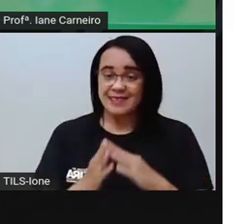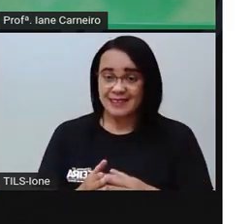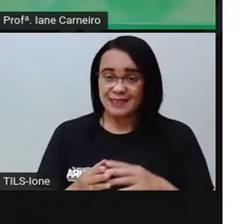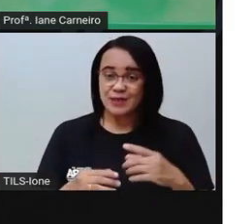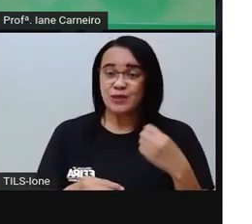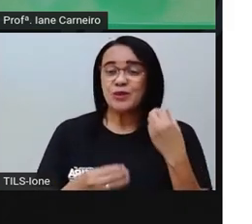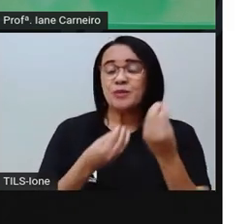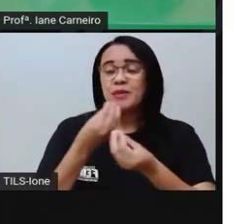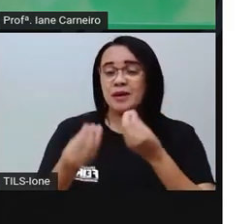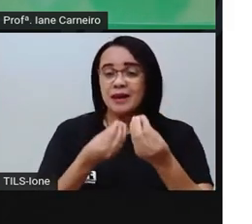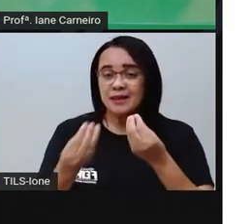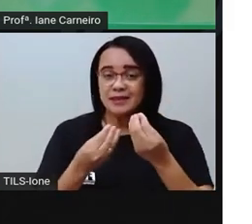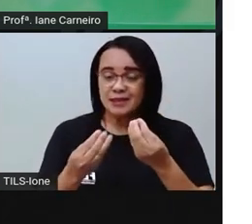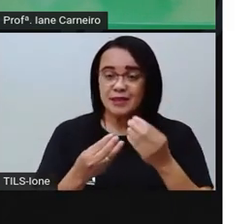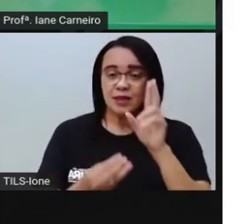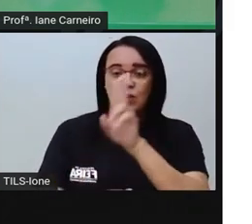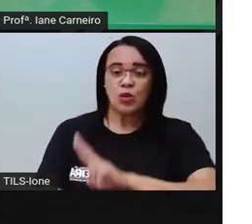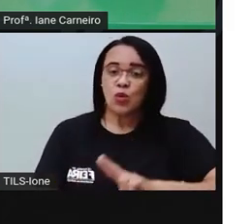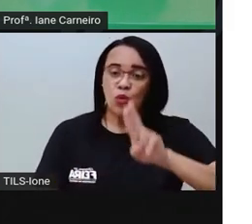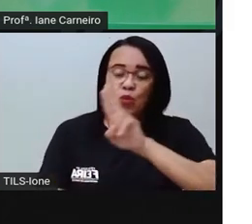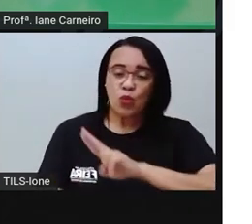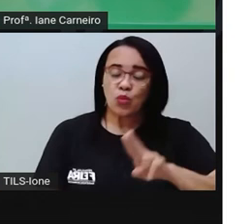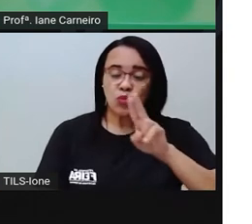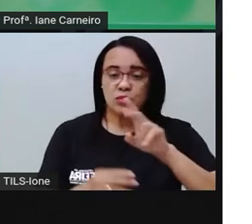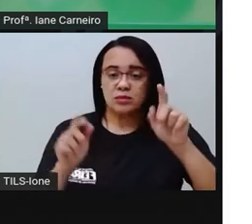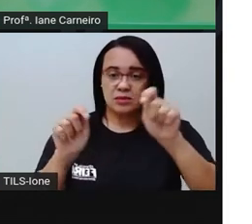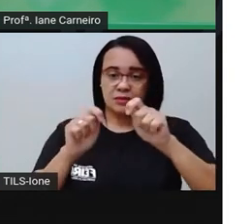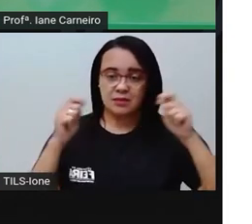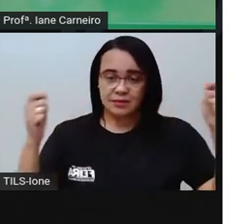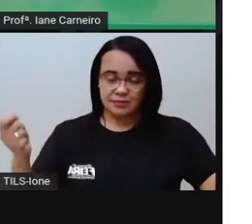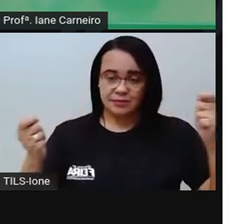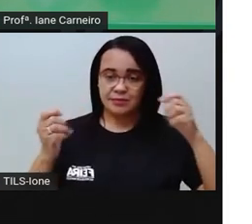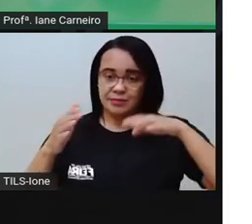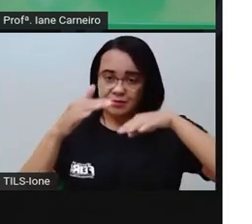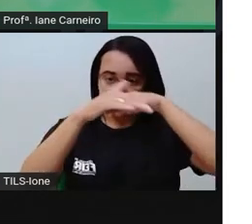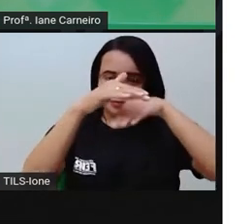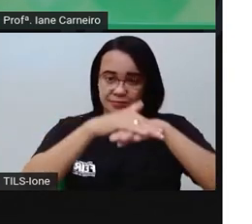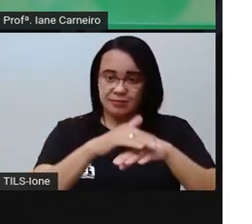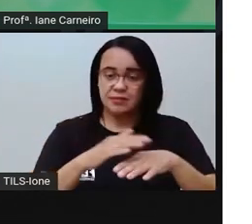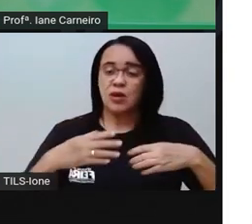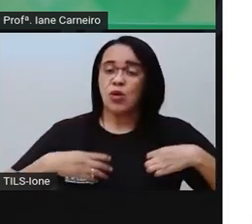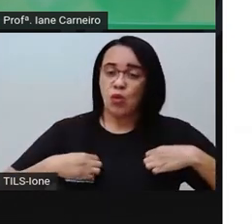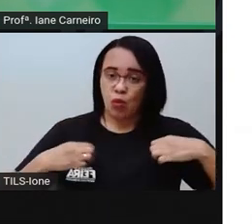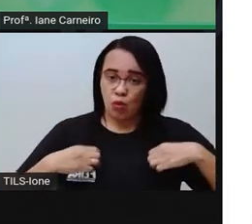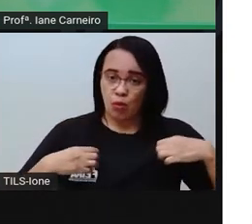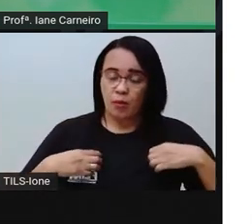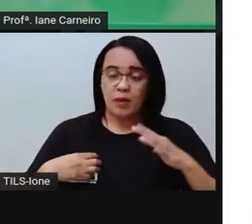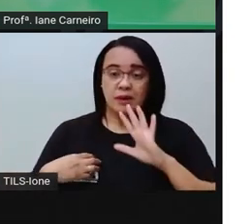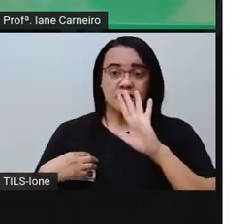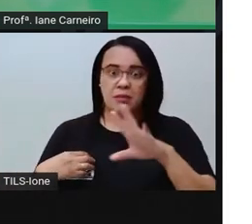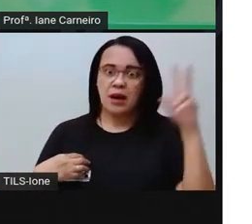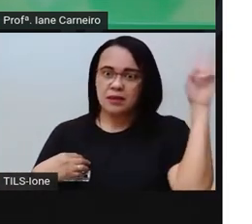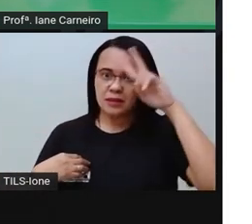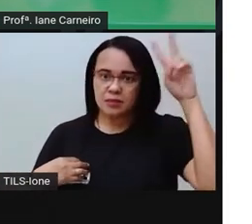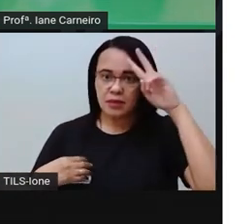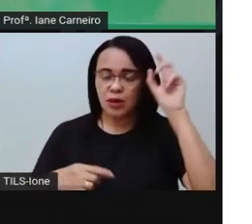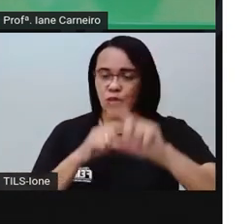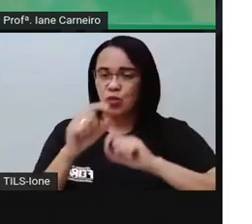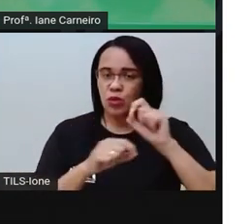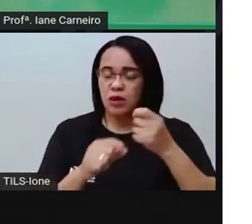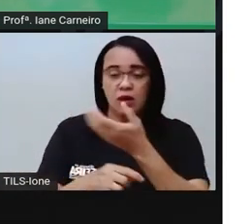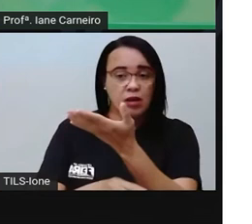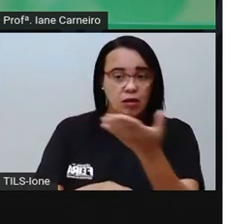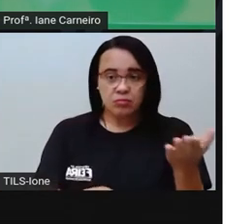usar ele no guarda-roupa, né? Lembrando que nada de você mexer, né? Manusear